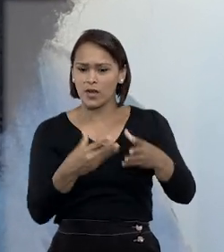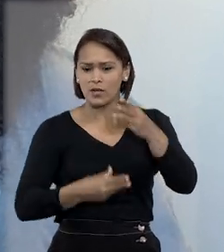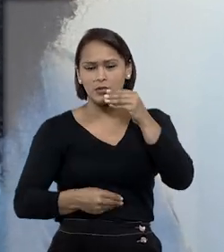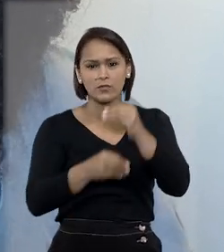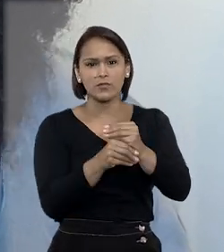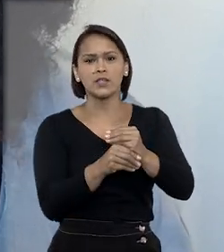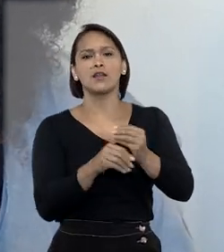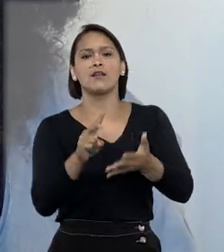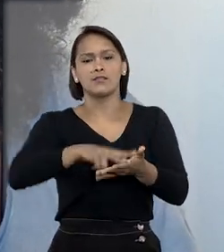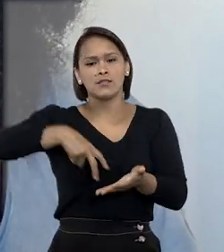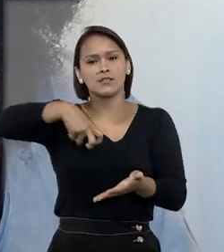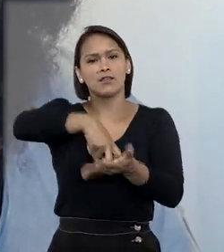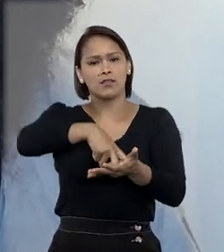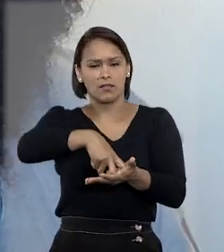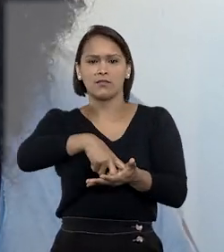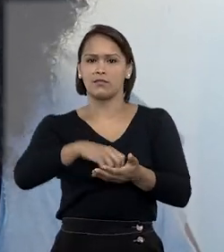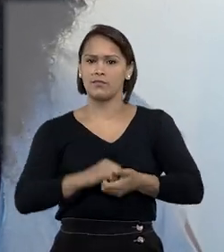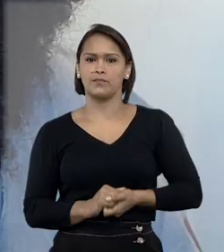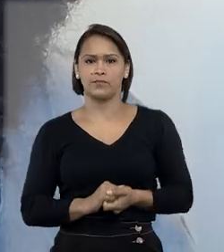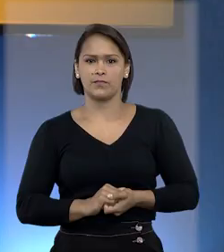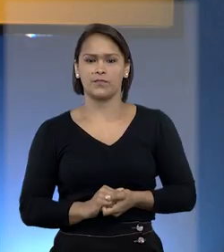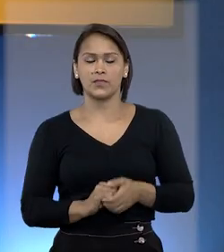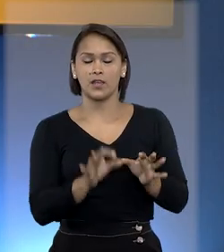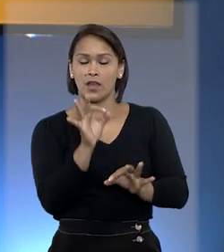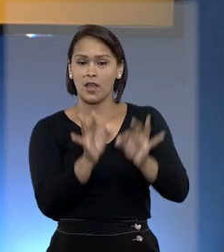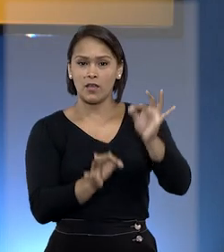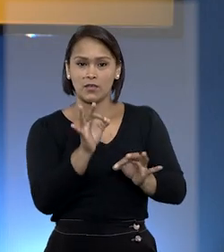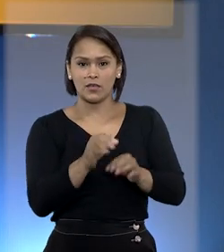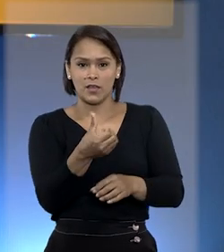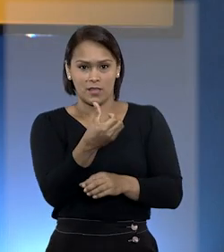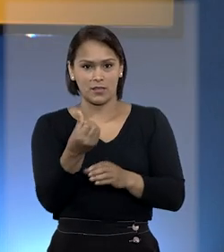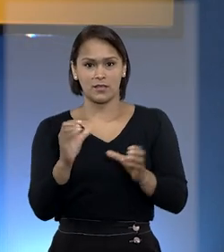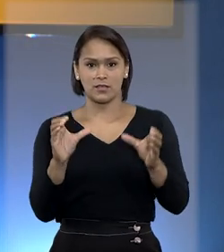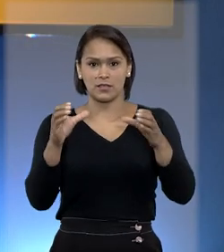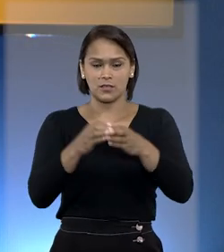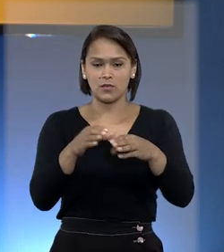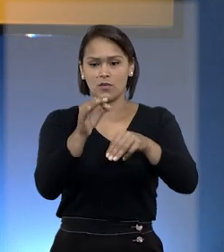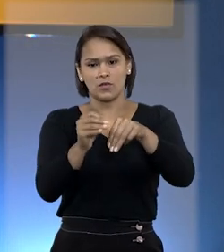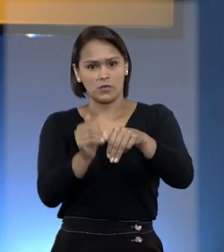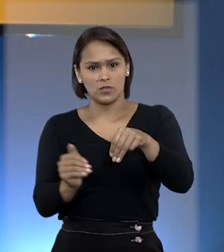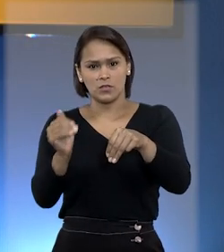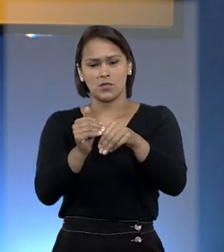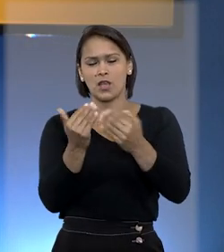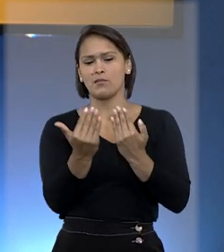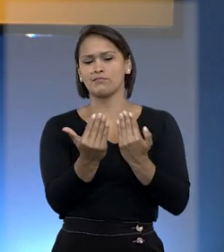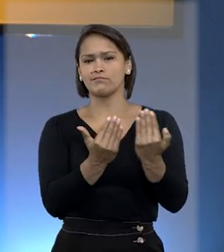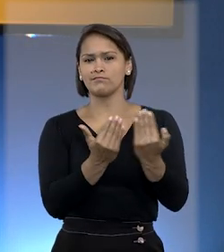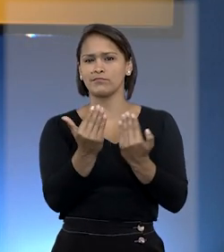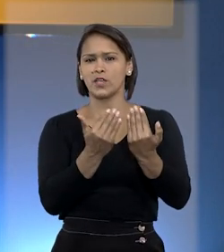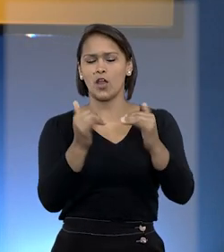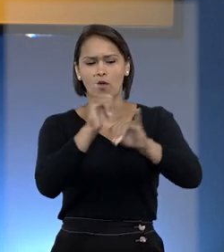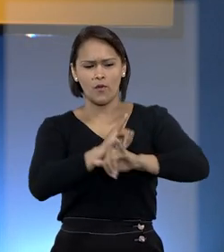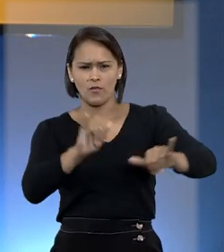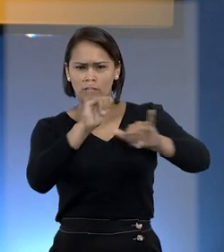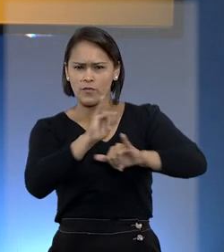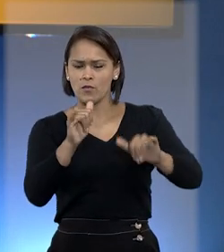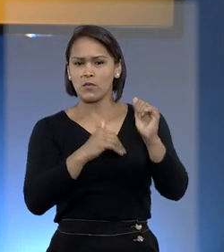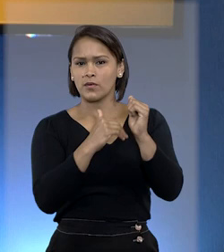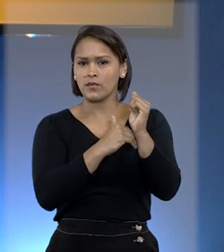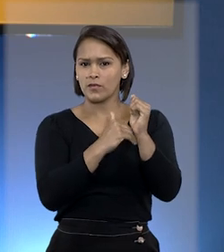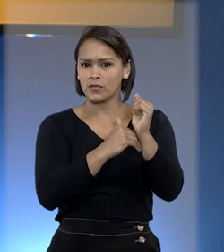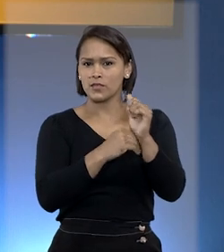fundamentar eventual sentença condenatória em um julgamento na sexta turma os ministros e que pararam